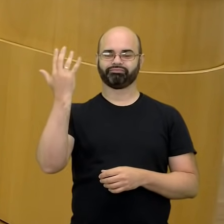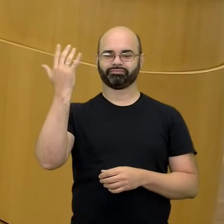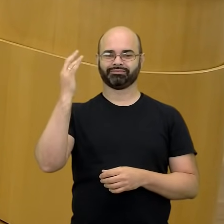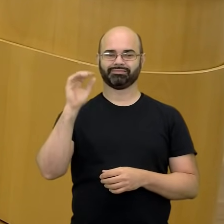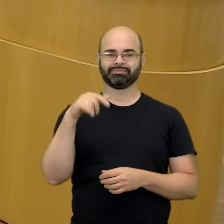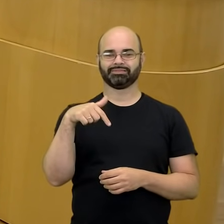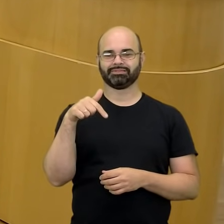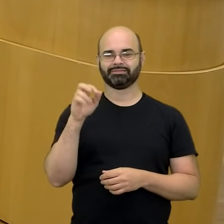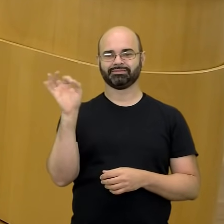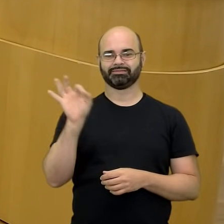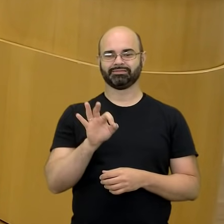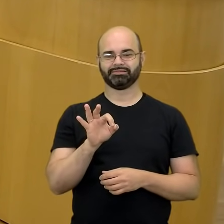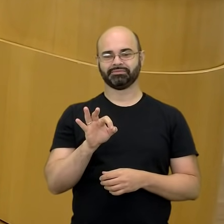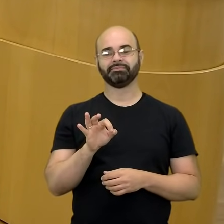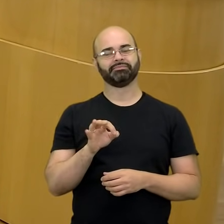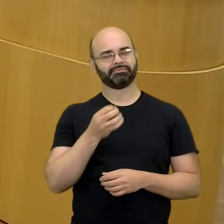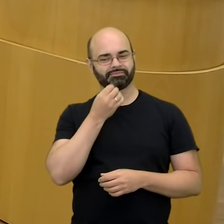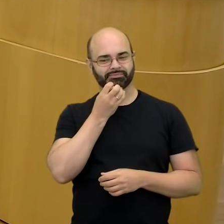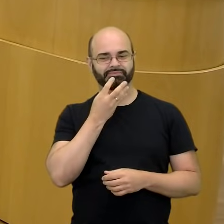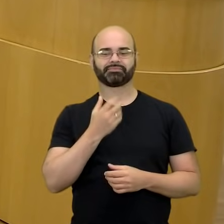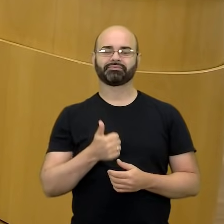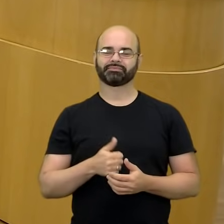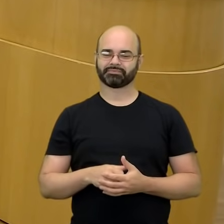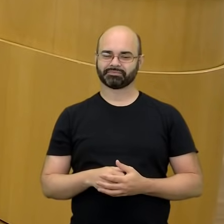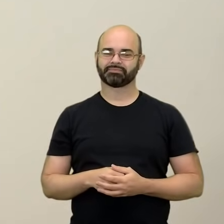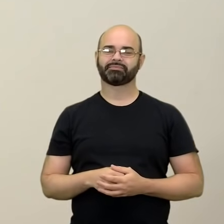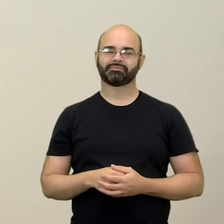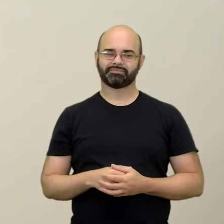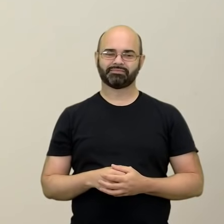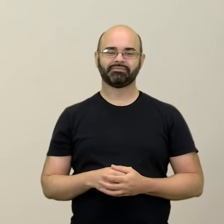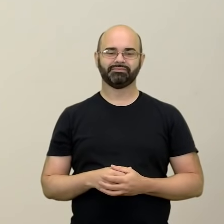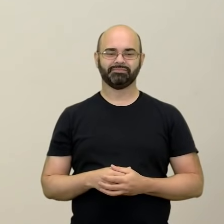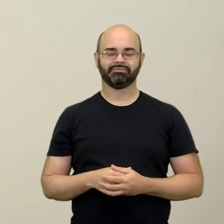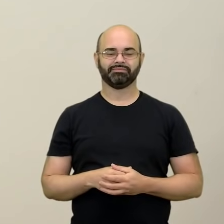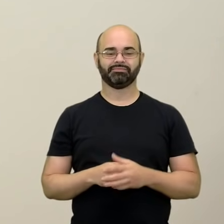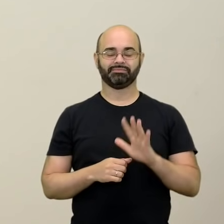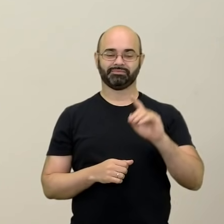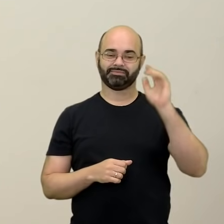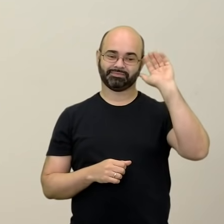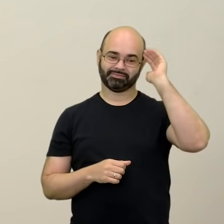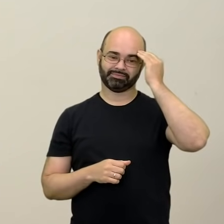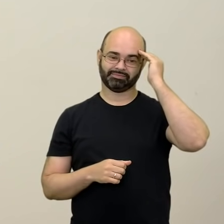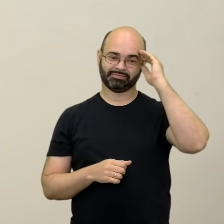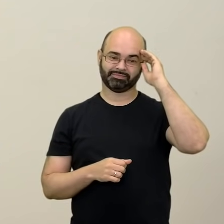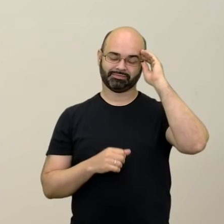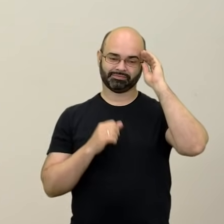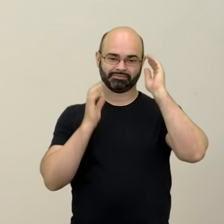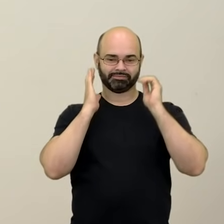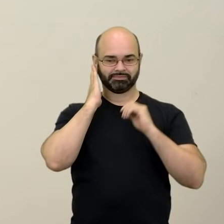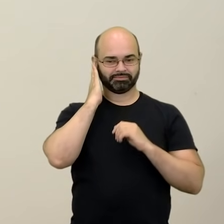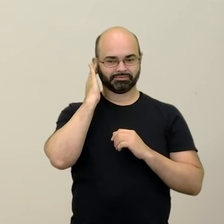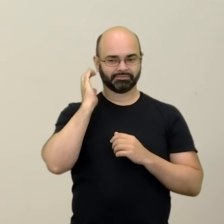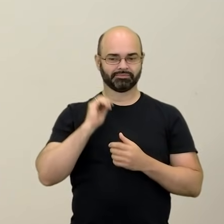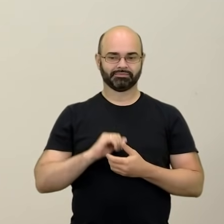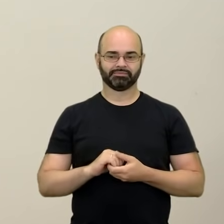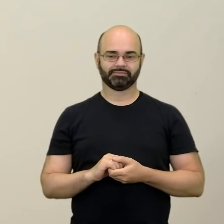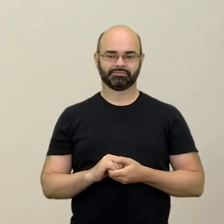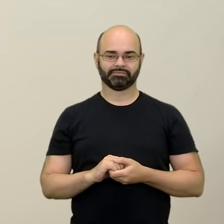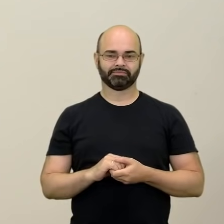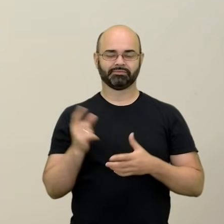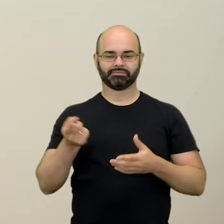setenta por cento praticamente Que bom Puxa vida tá assim Vamos lá gente vamos entender aí a gente faz a questão aí meio que